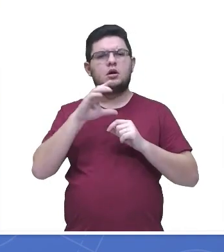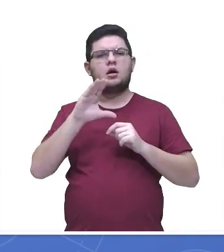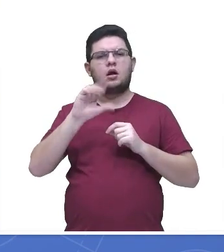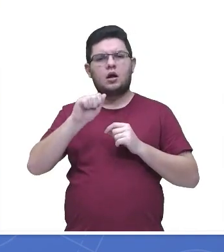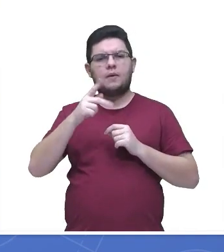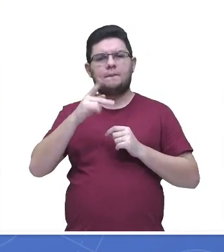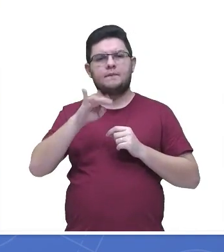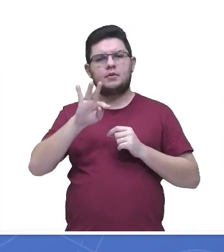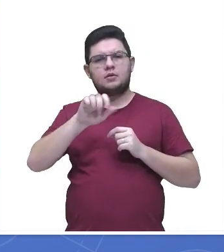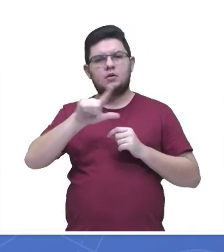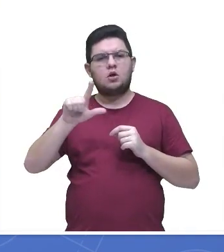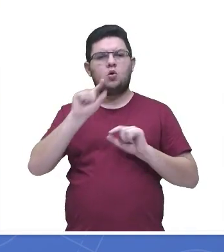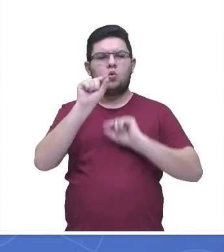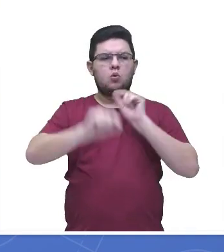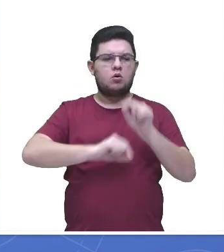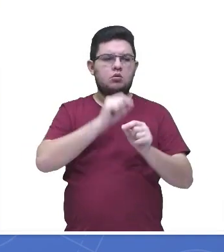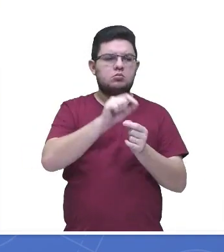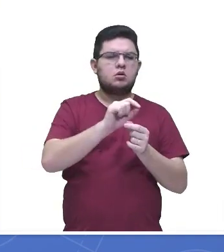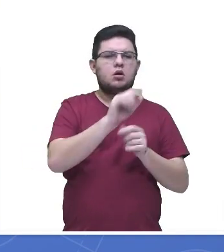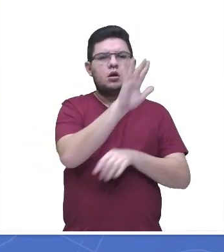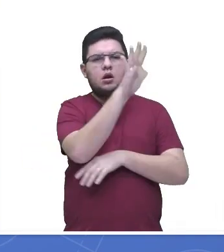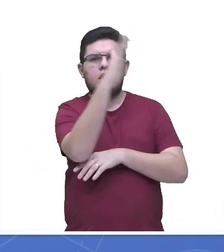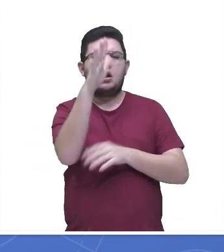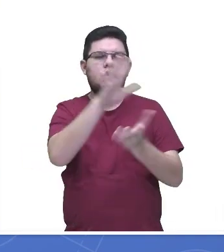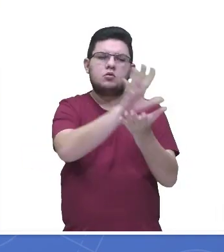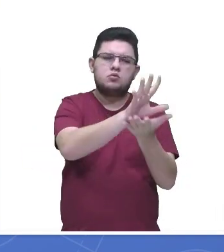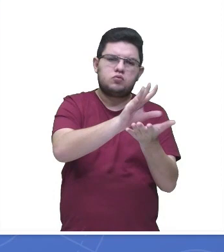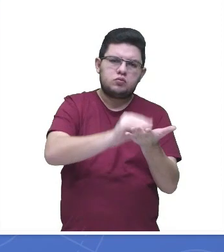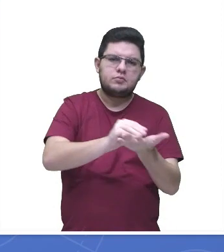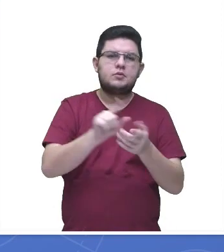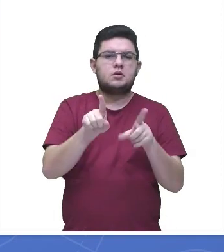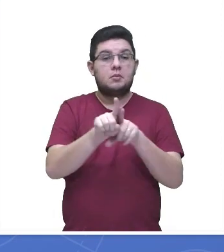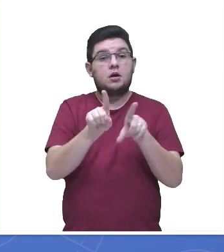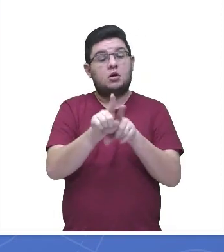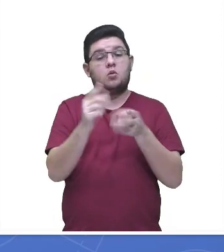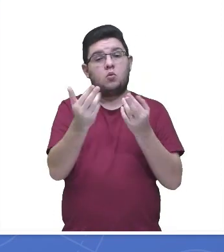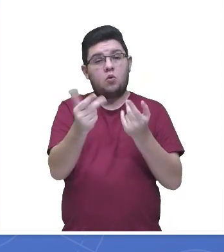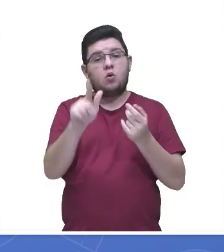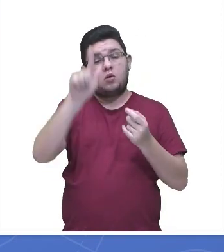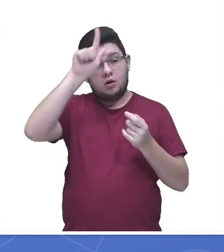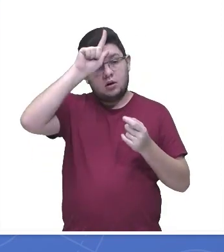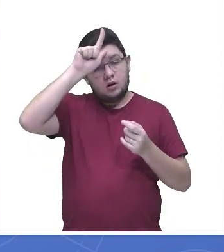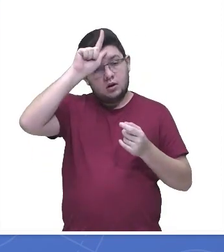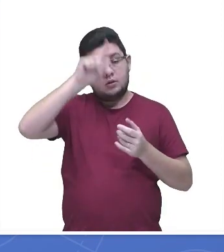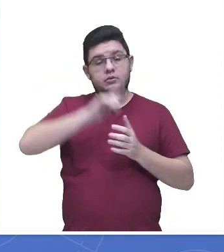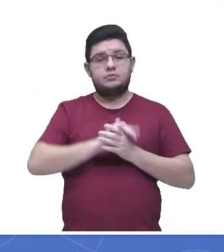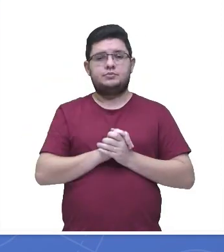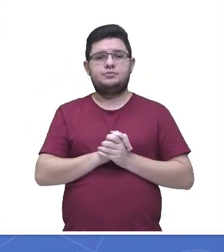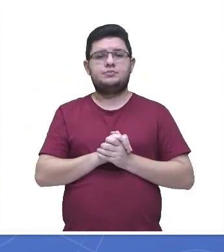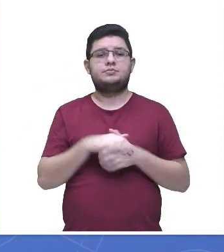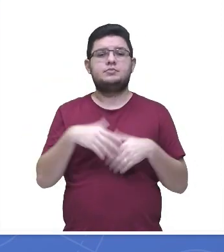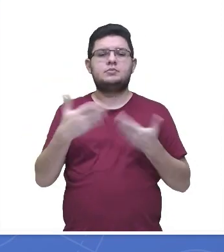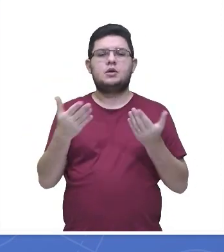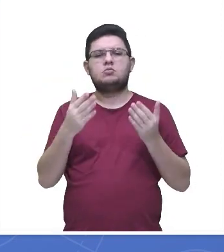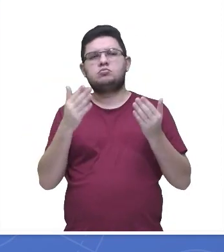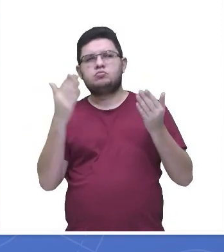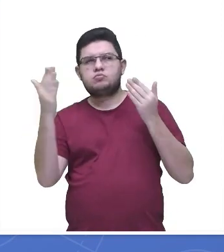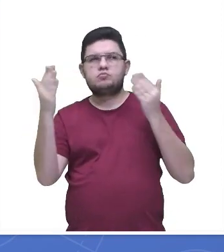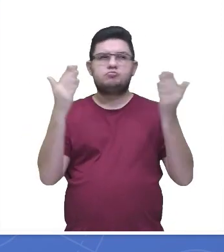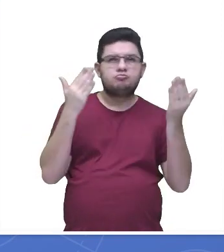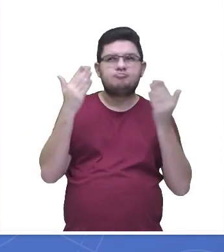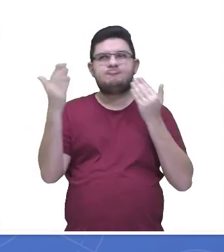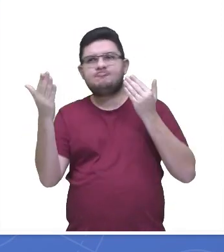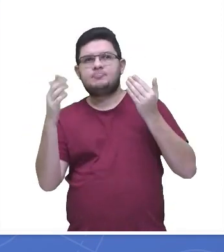Na Grécia também nós tínhamos um capitel que tinha folha de acanto, não é verdade? Então, fazendo essa comparação entre